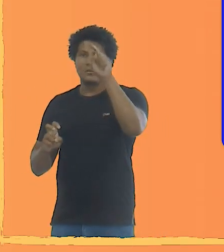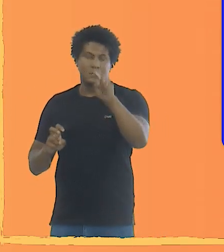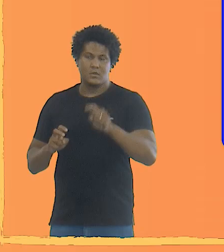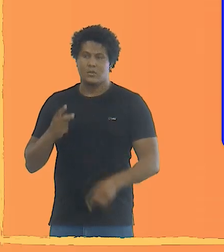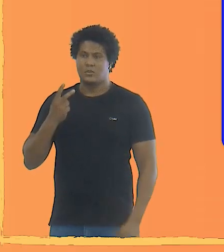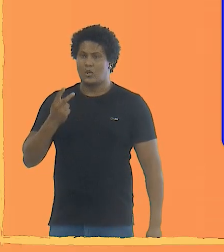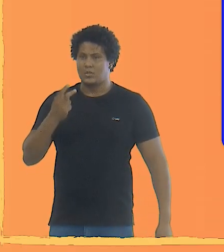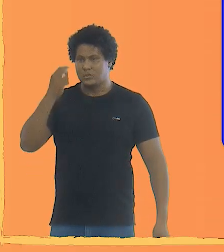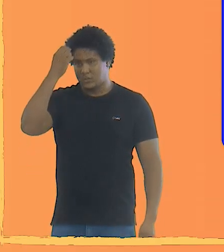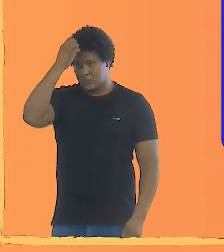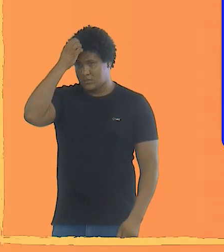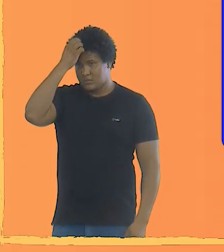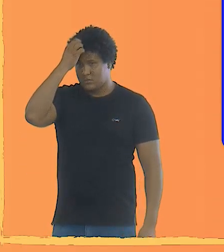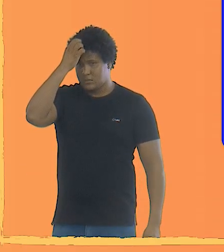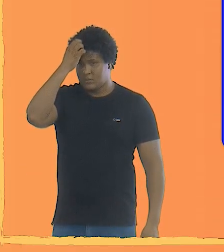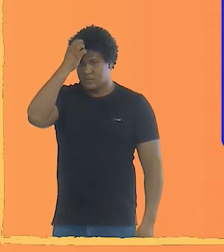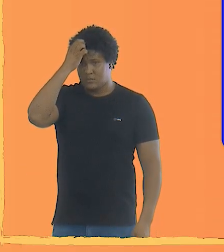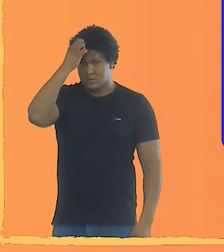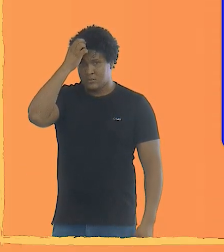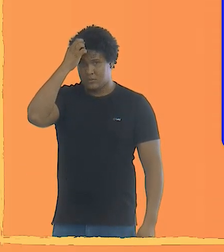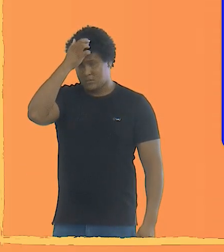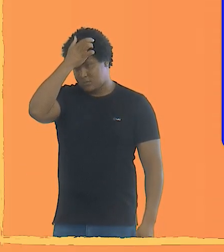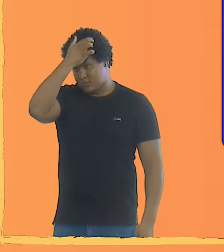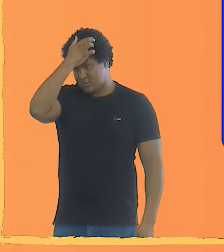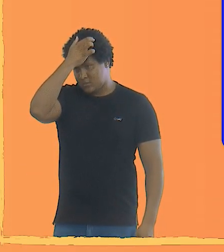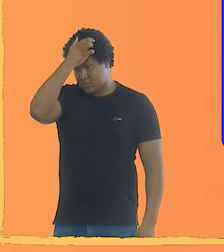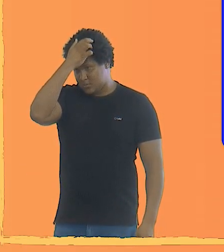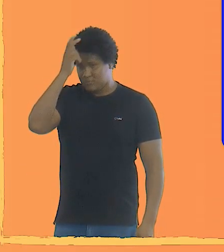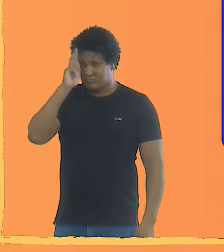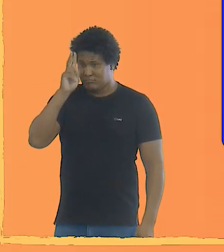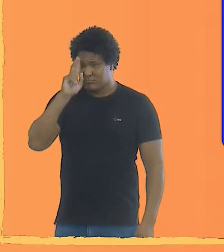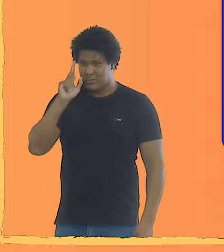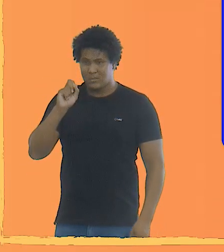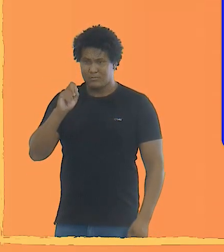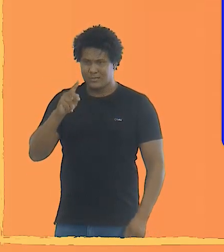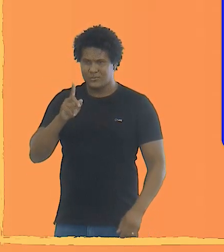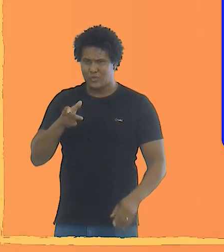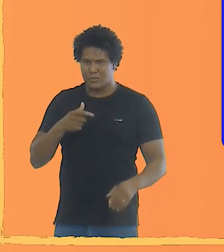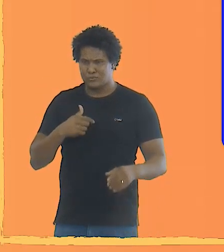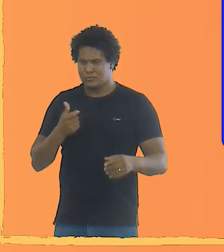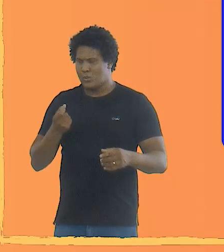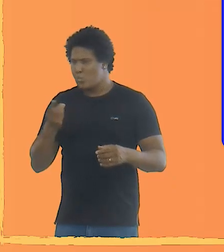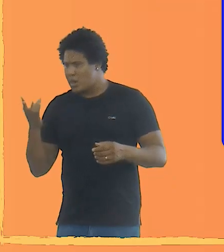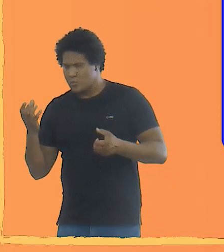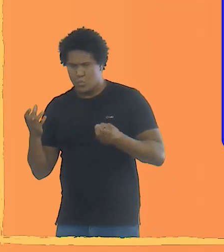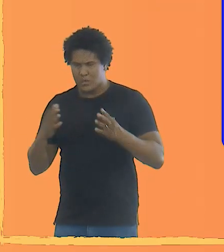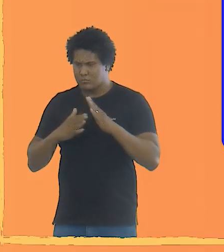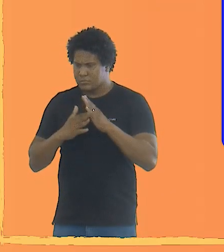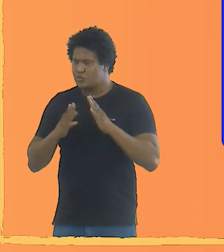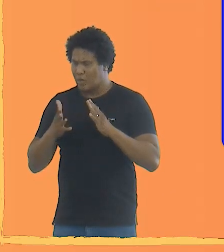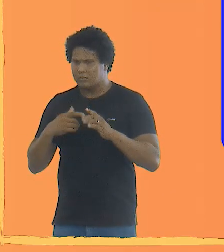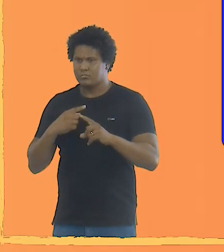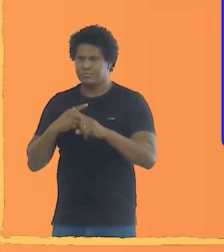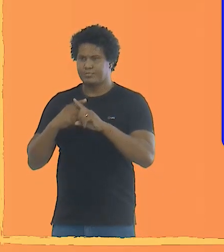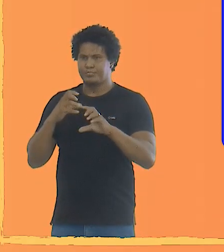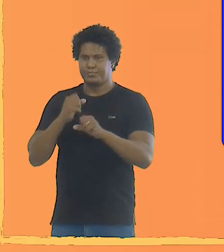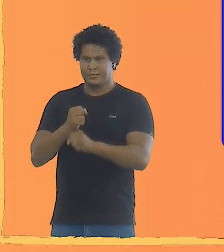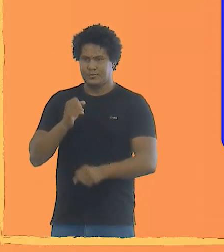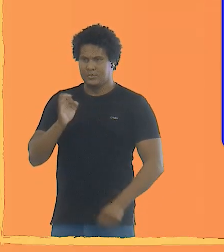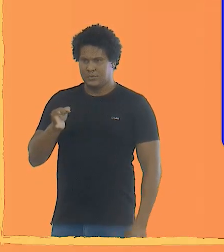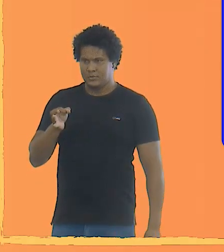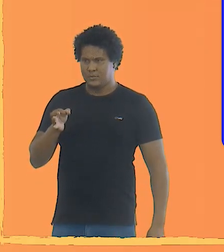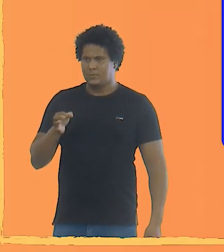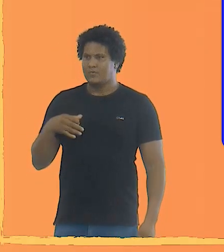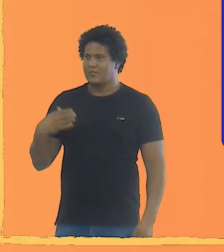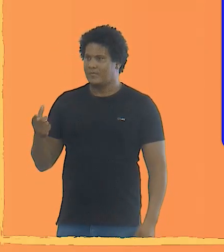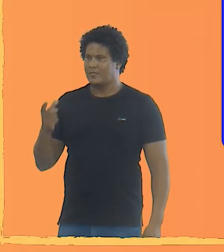Lembra que depois que a gente coloca as possibilidades, a gente multiplica. Lembra daquele primeiro exercício que a gente fez, da quantidade de calças,